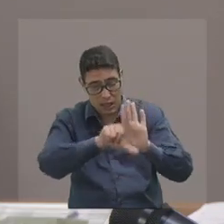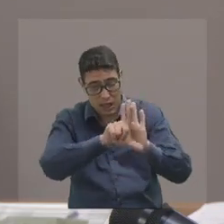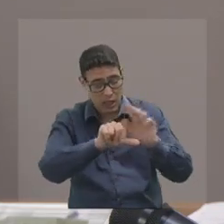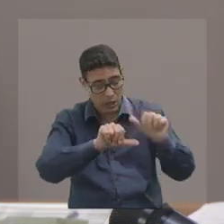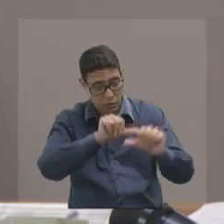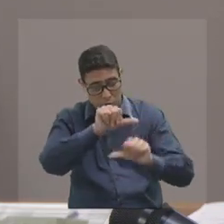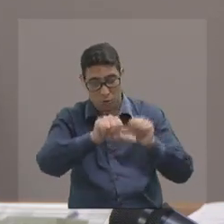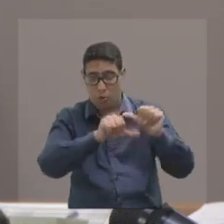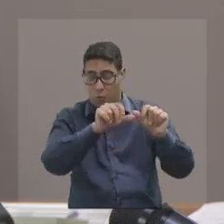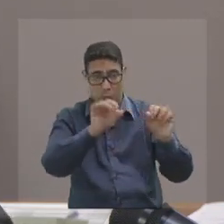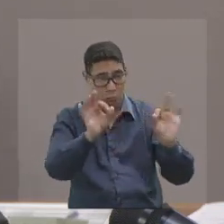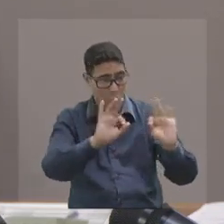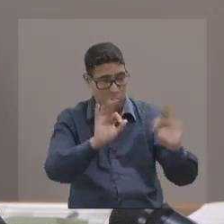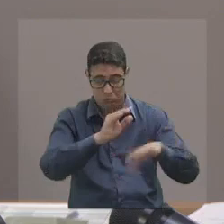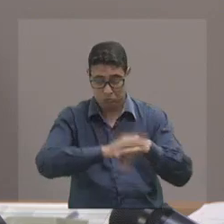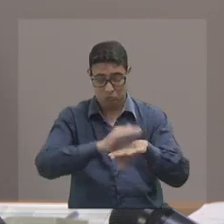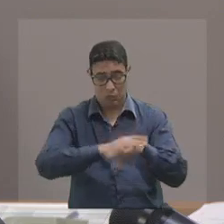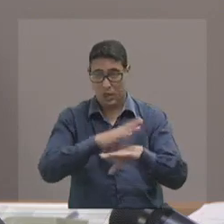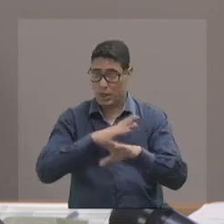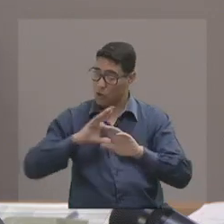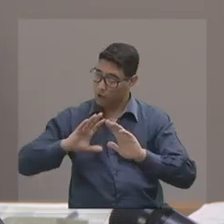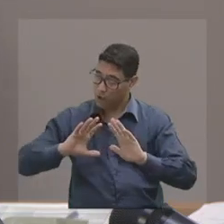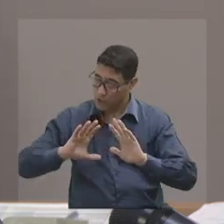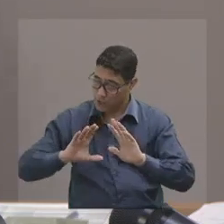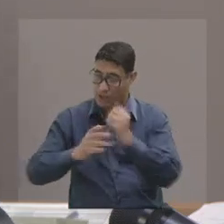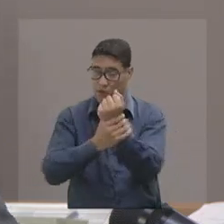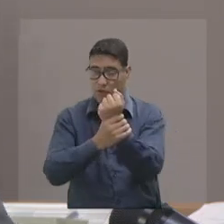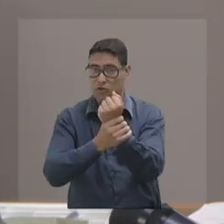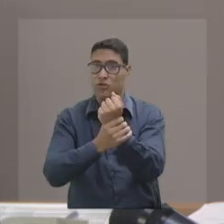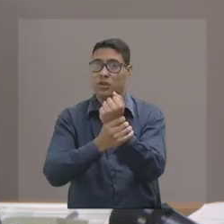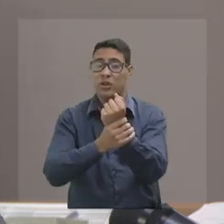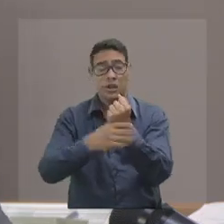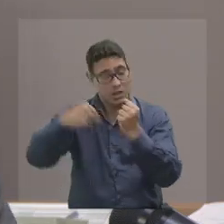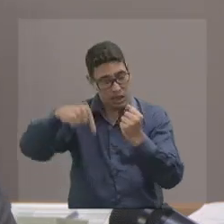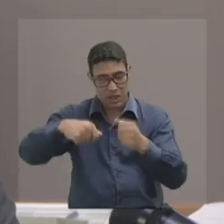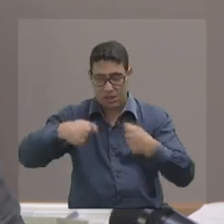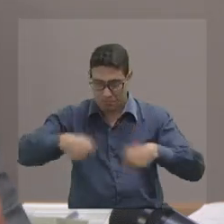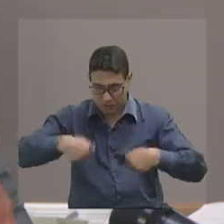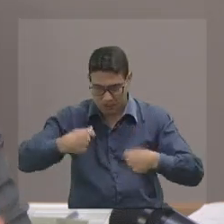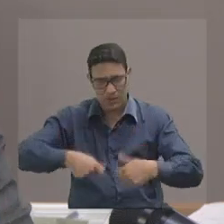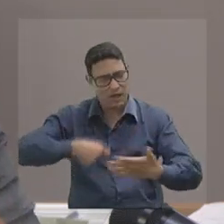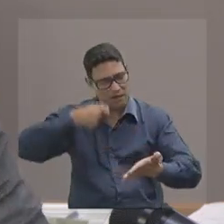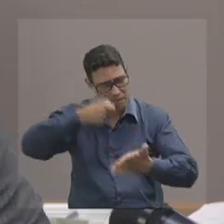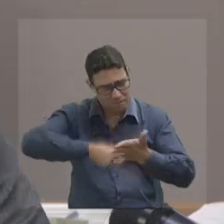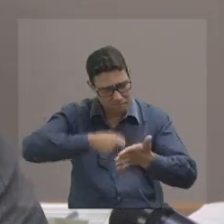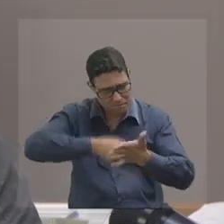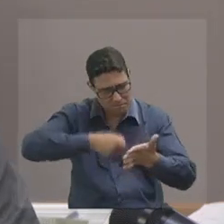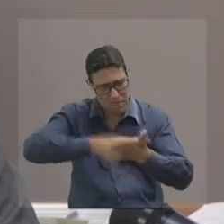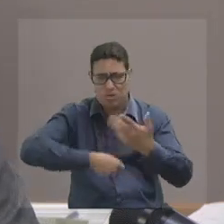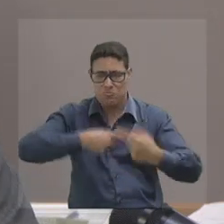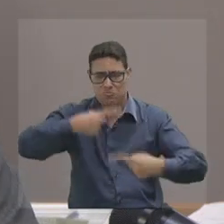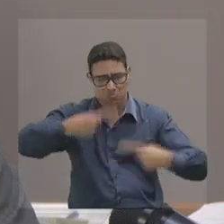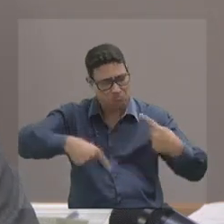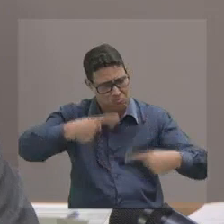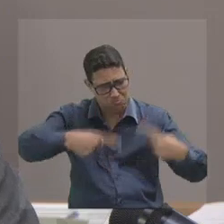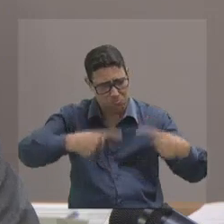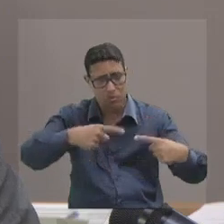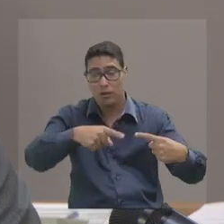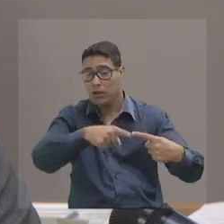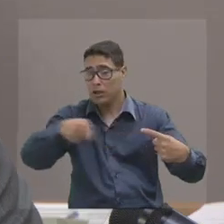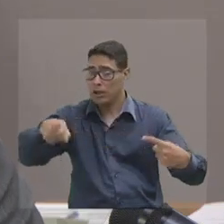aqui defendia que essa casa tinha que entrar nessa discussão em uma discussão muito séria para que nós